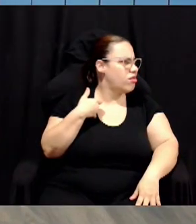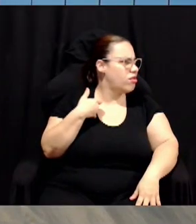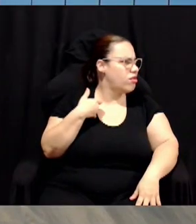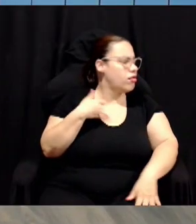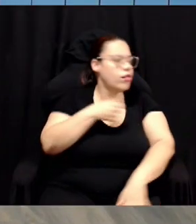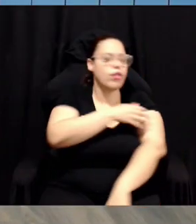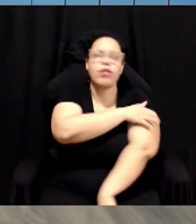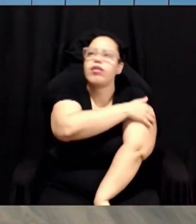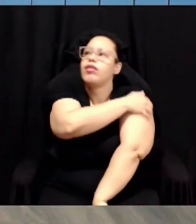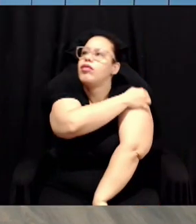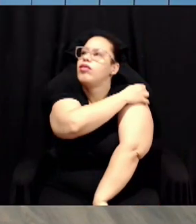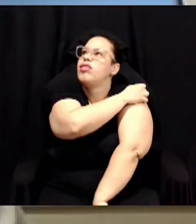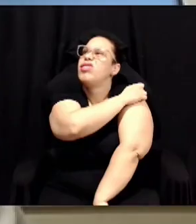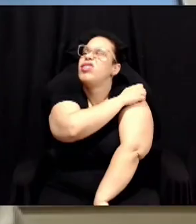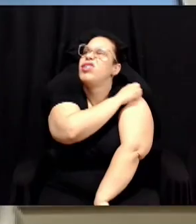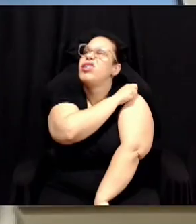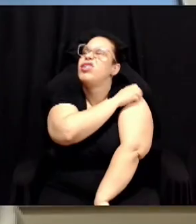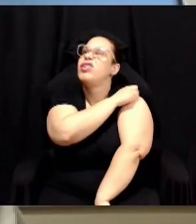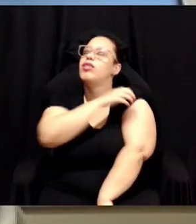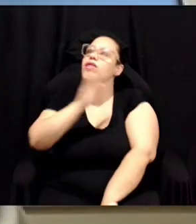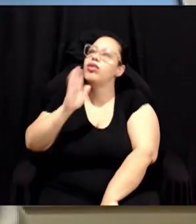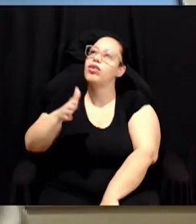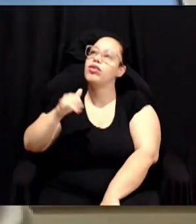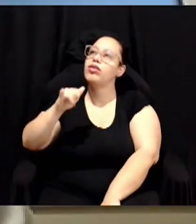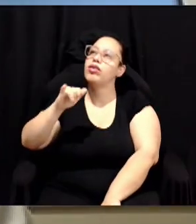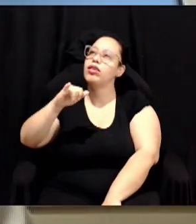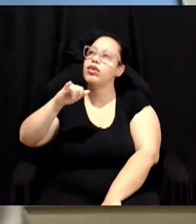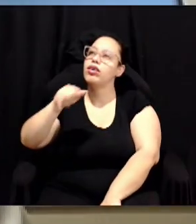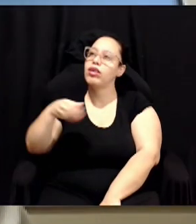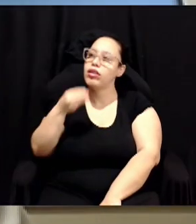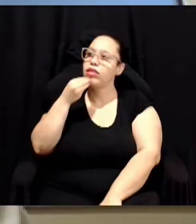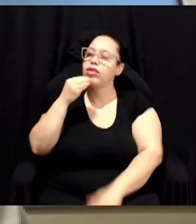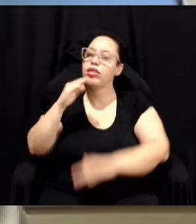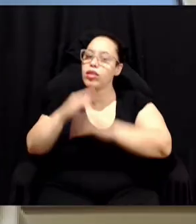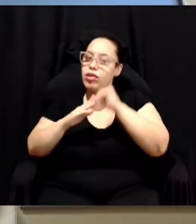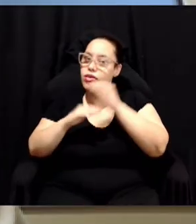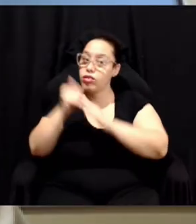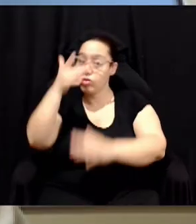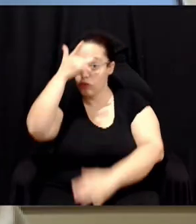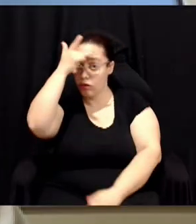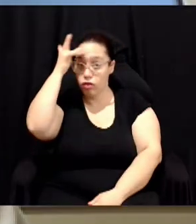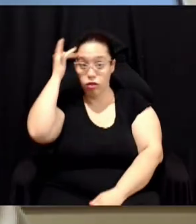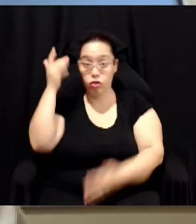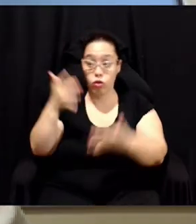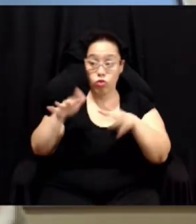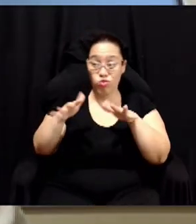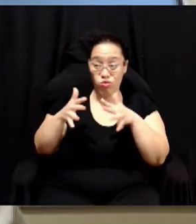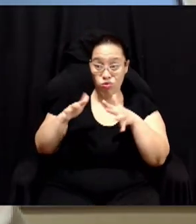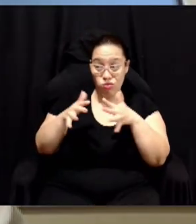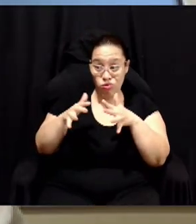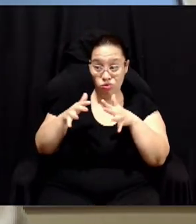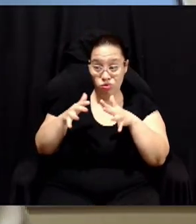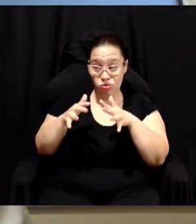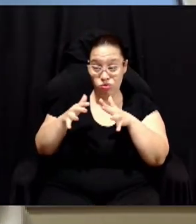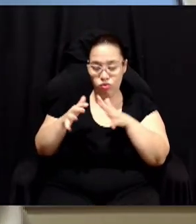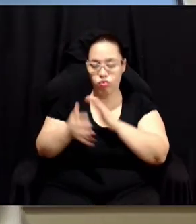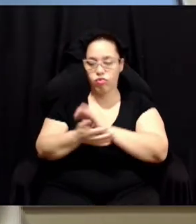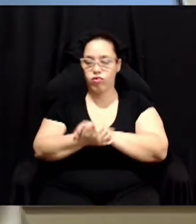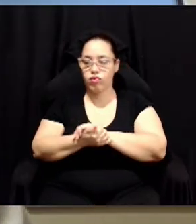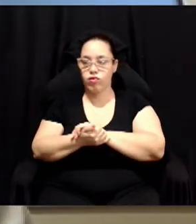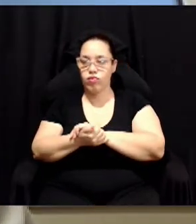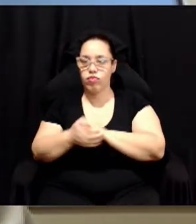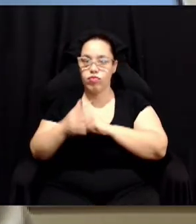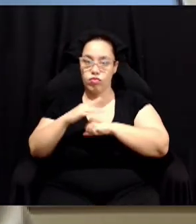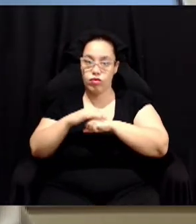Já tivemos a oportunidade de tratar pessoas com Parkinson que a doença